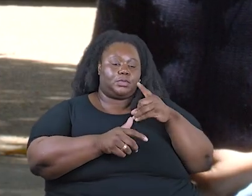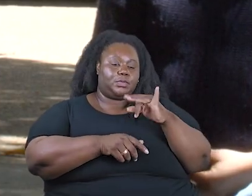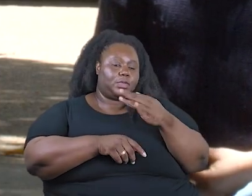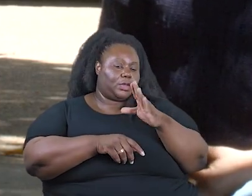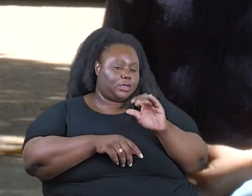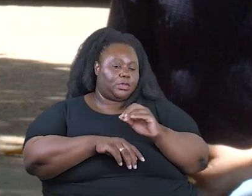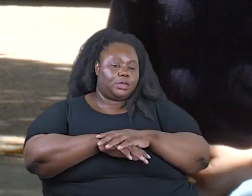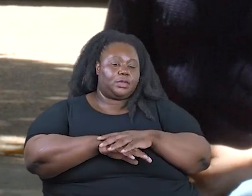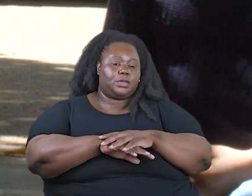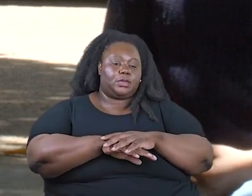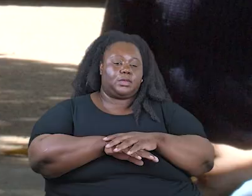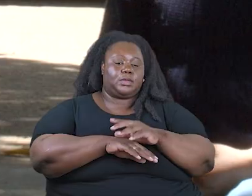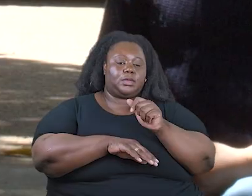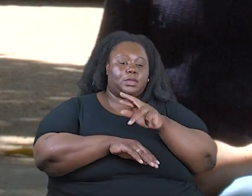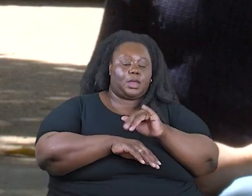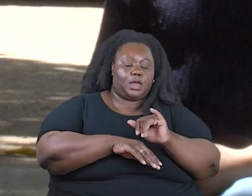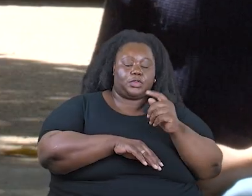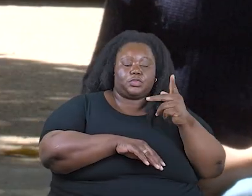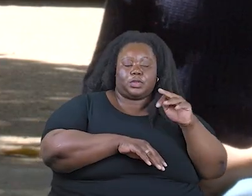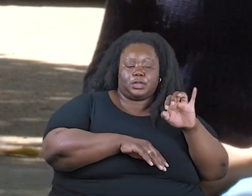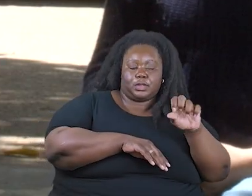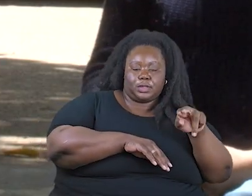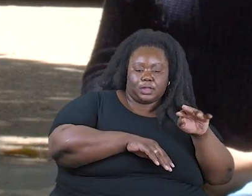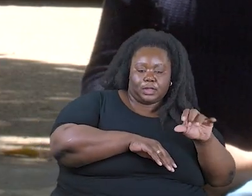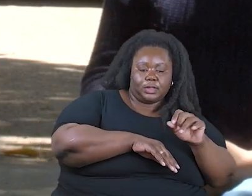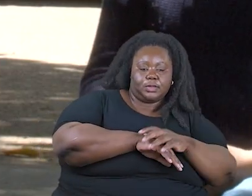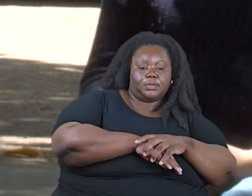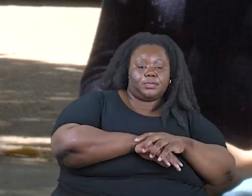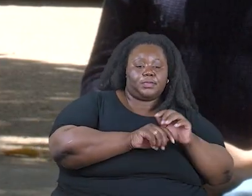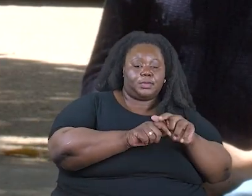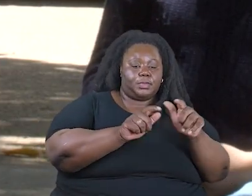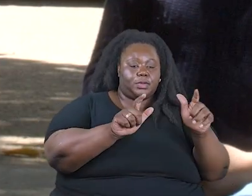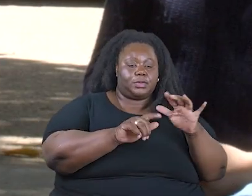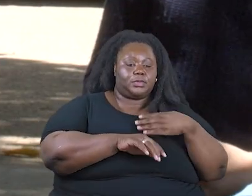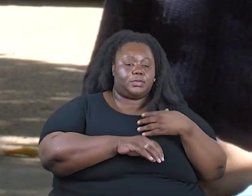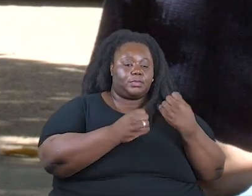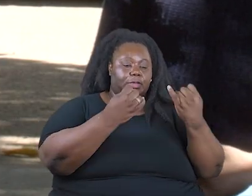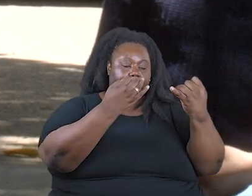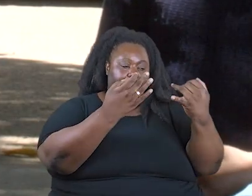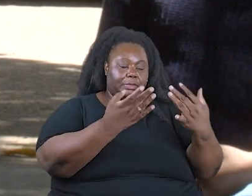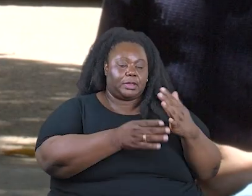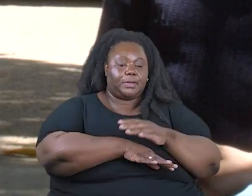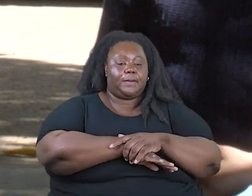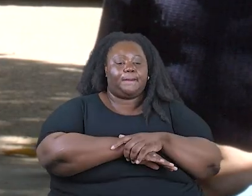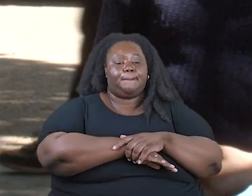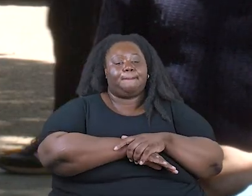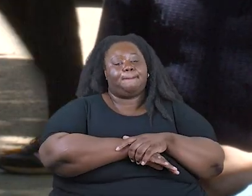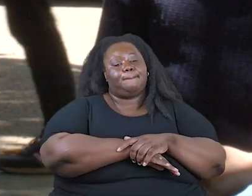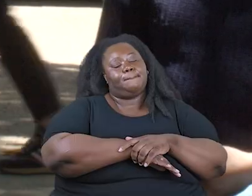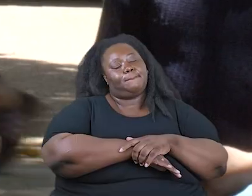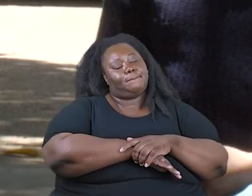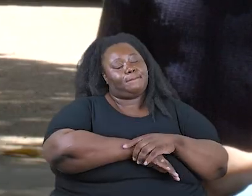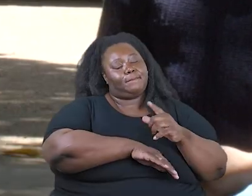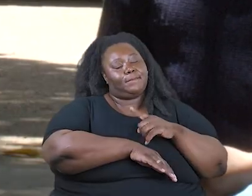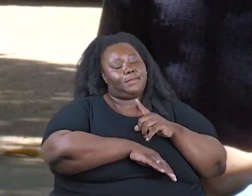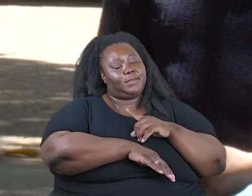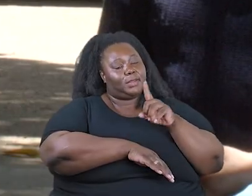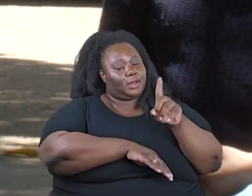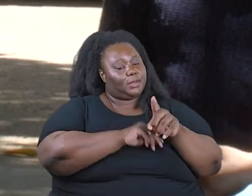essa distinção, arte e artesanato, a maioria das pessoas fazem, então, só para explicar, assim, tem